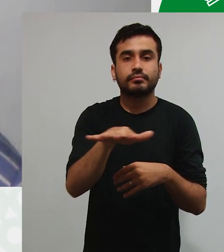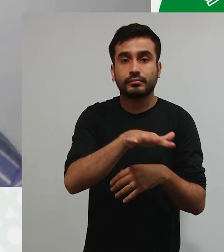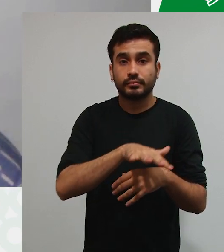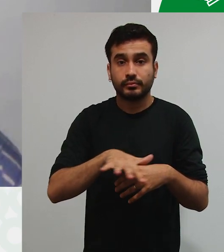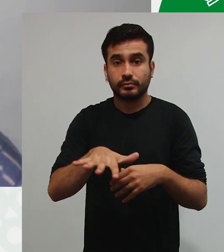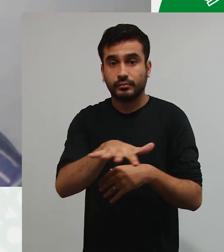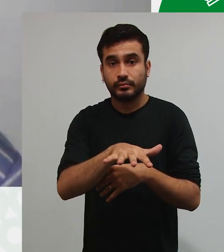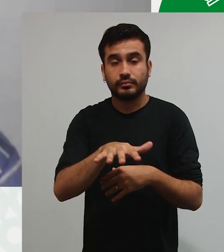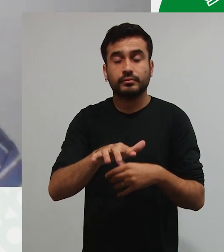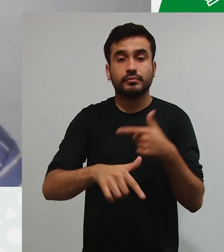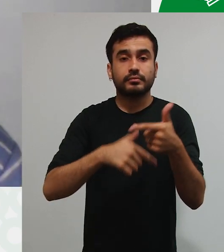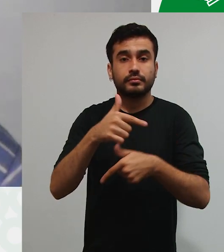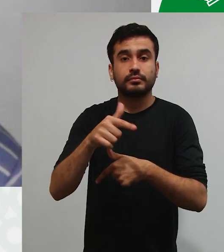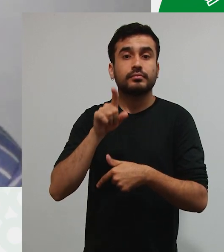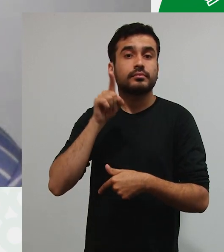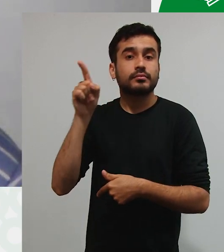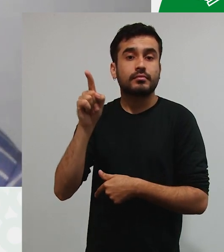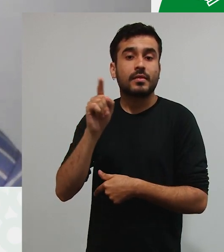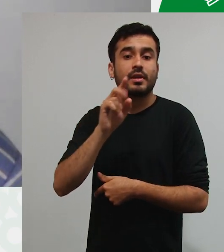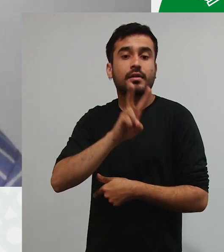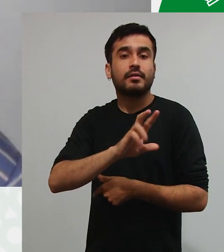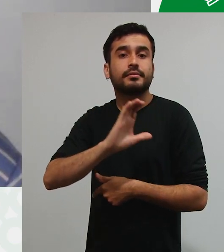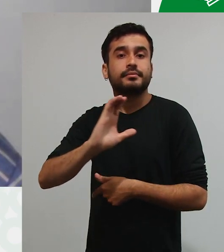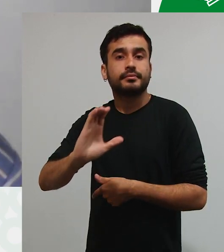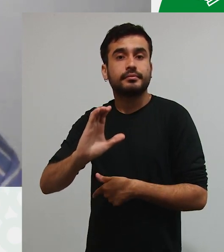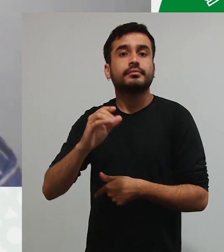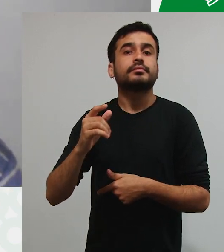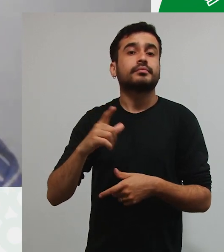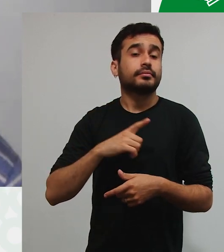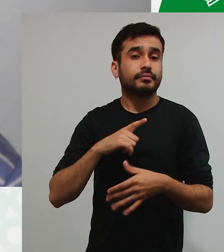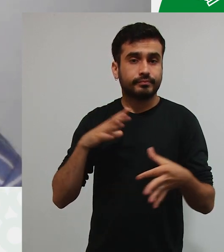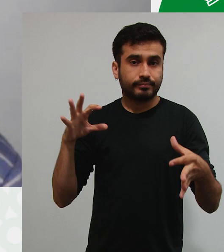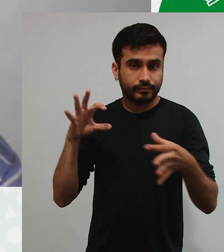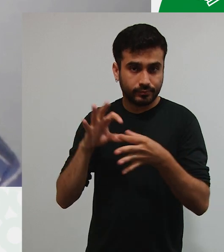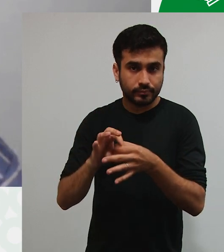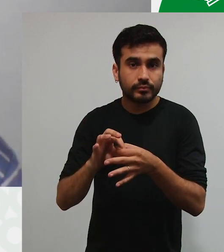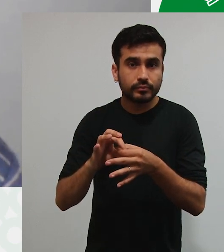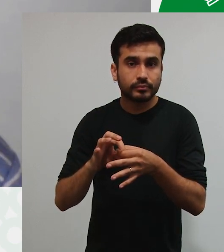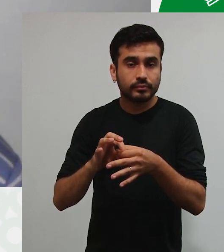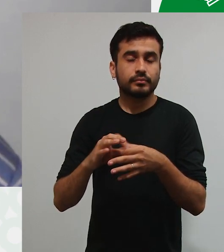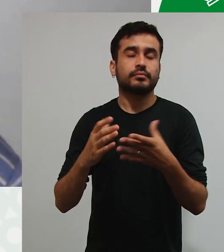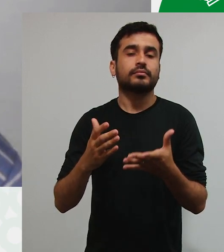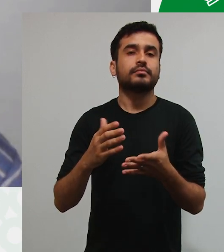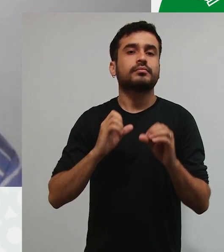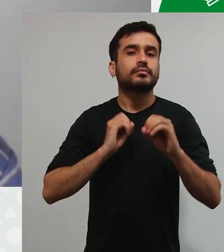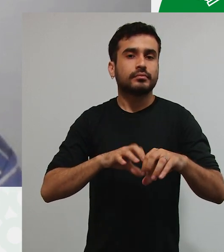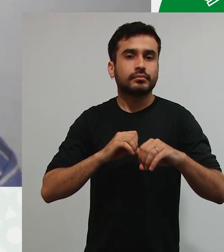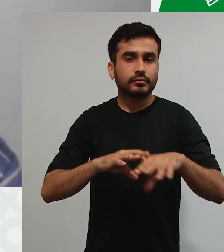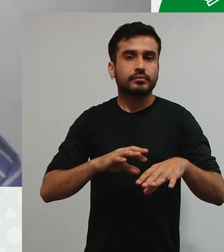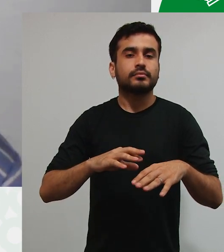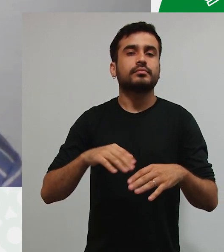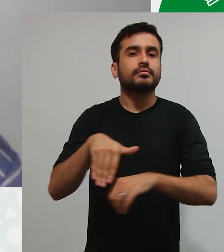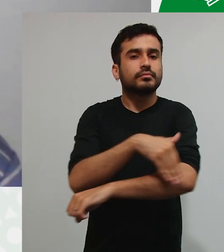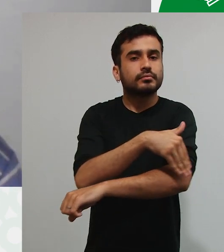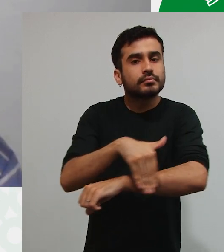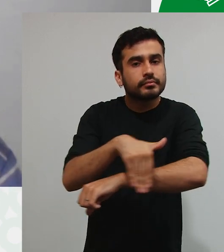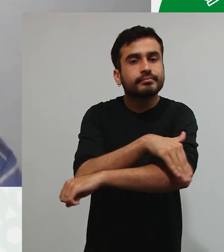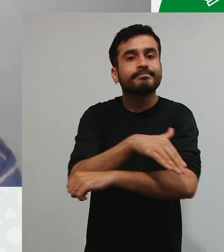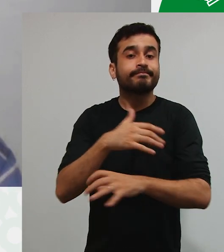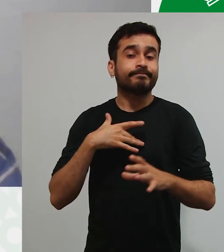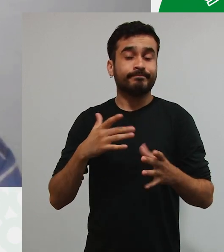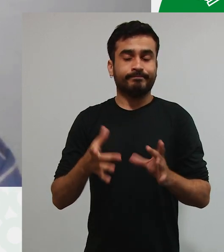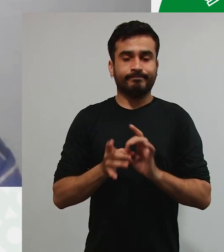direta já com a unidade de educação social de rua e o que me permitia entrar nesse espaço com